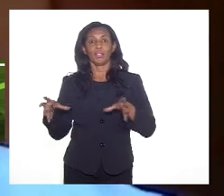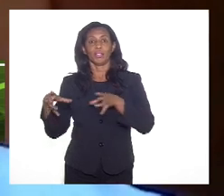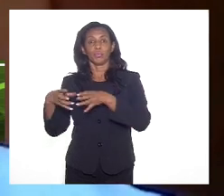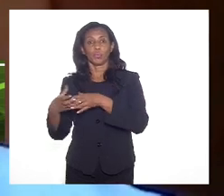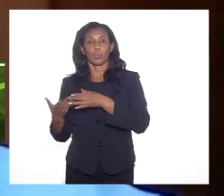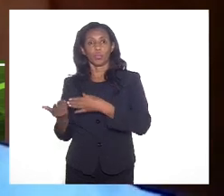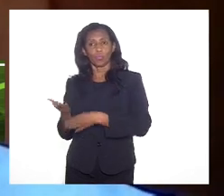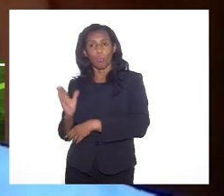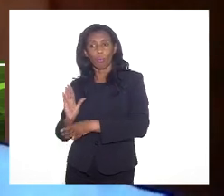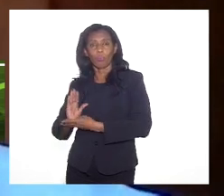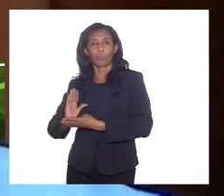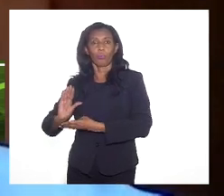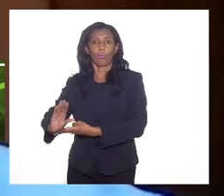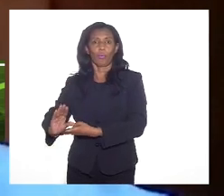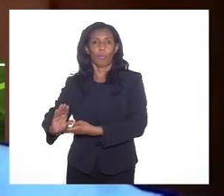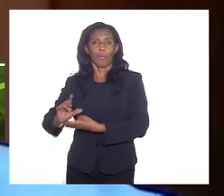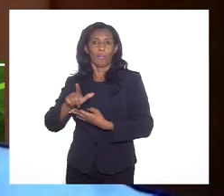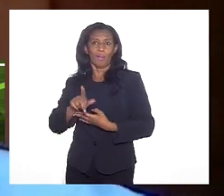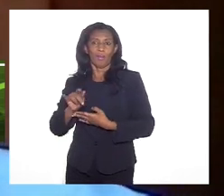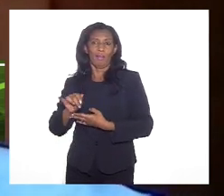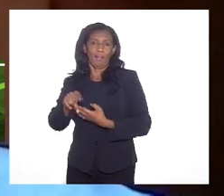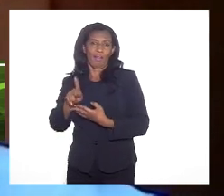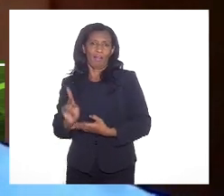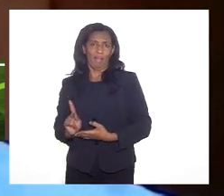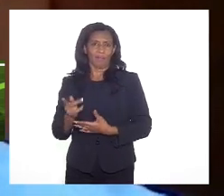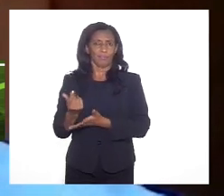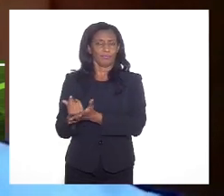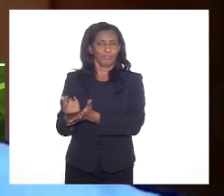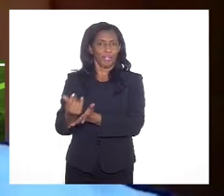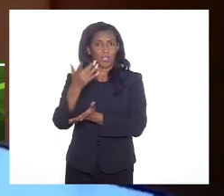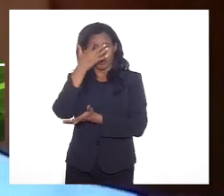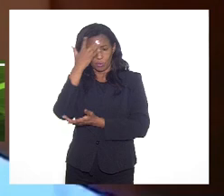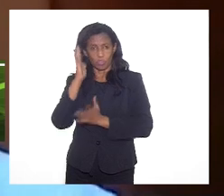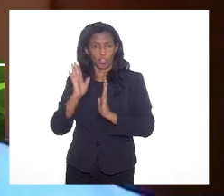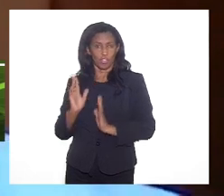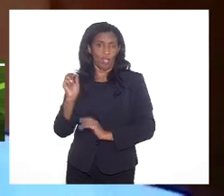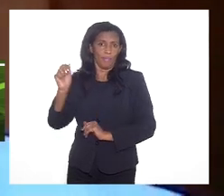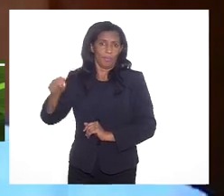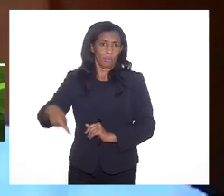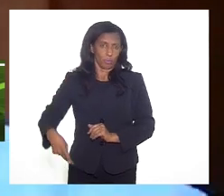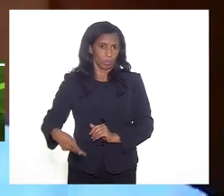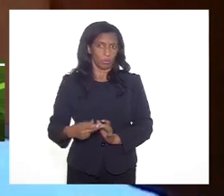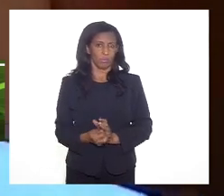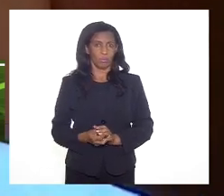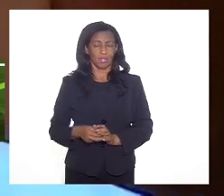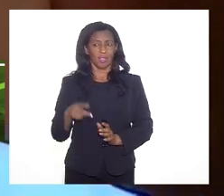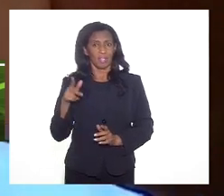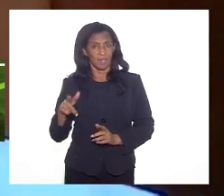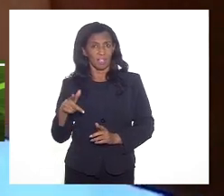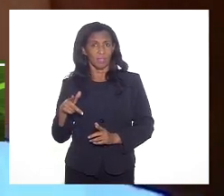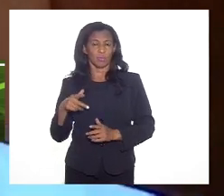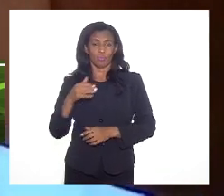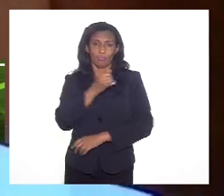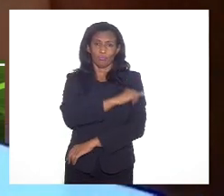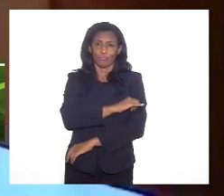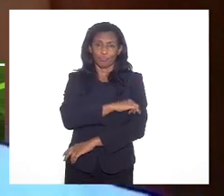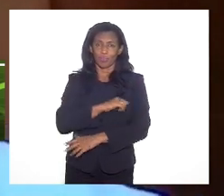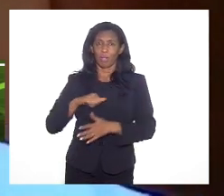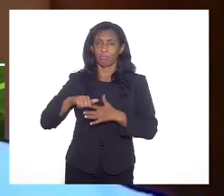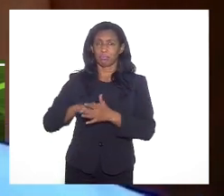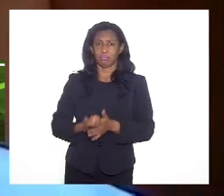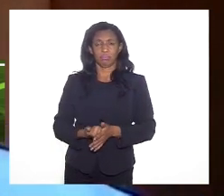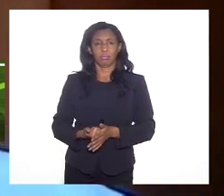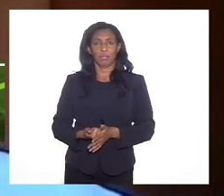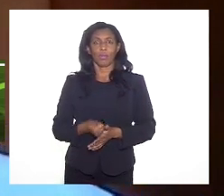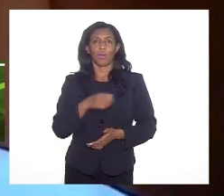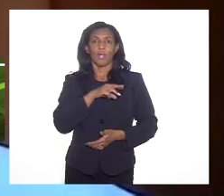contribuem para custear, para dar lastro financeiro àqueles que já se aposentaram. Isso está interrompido no Rio de Janeiro com essa segregação